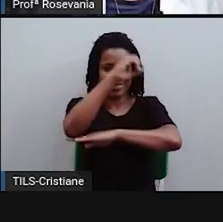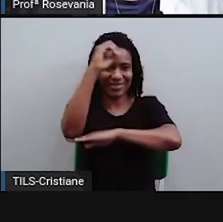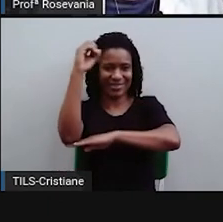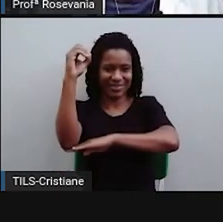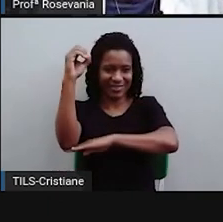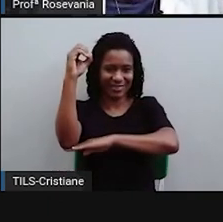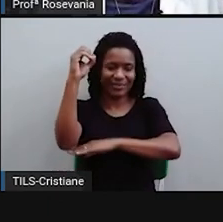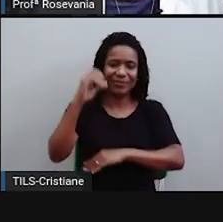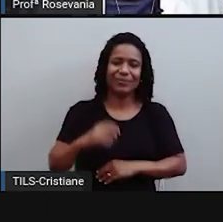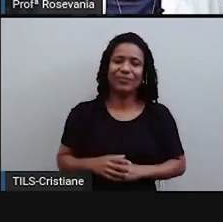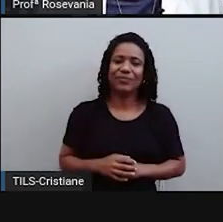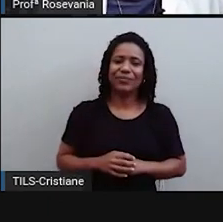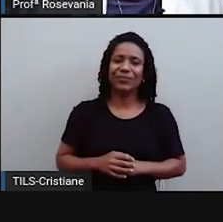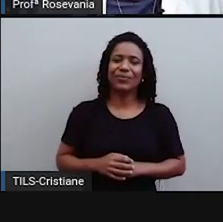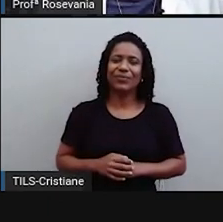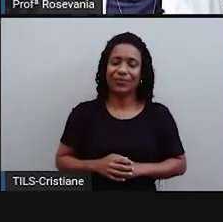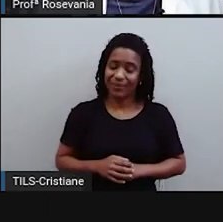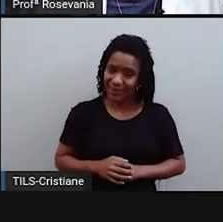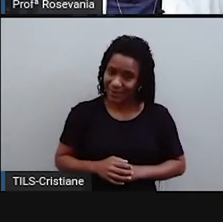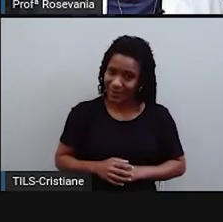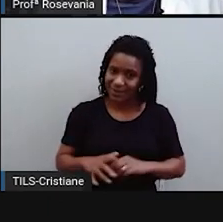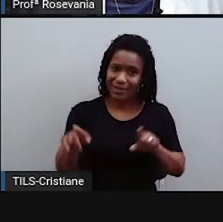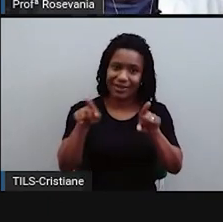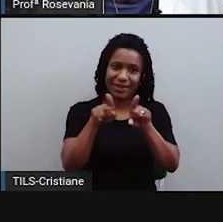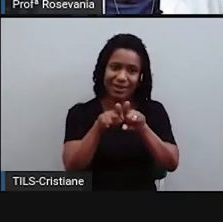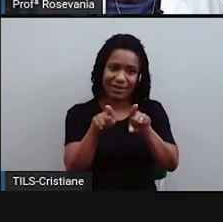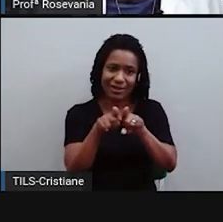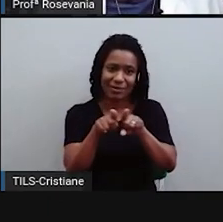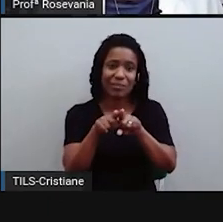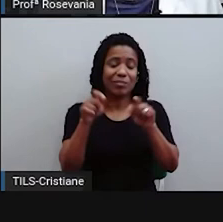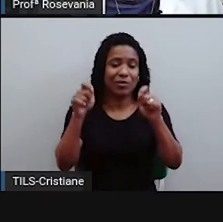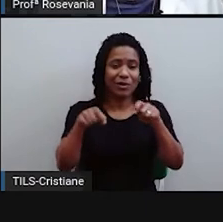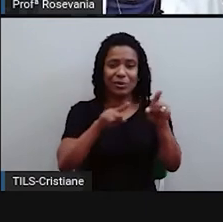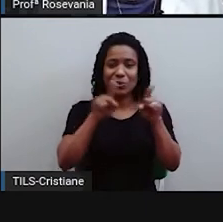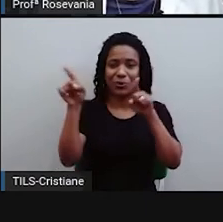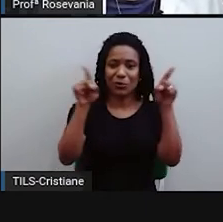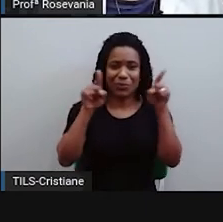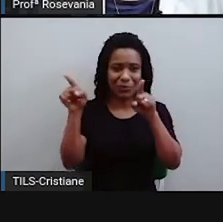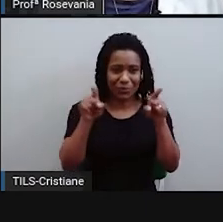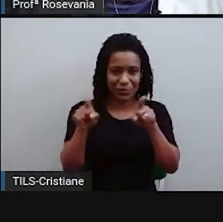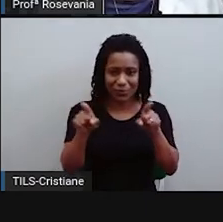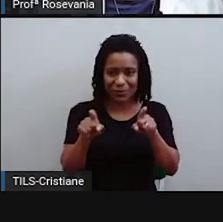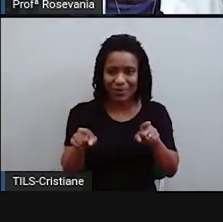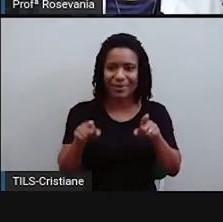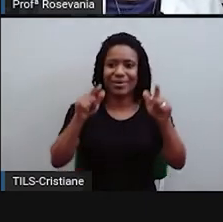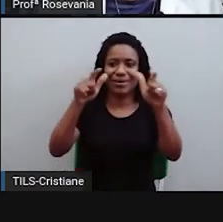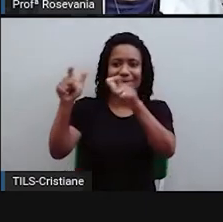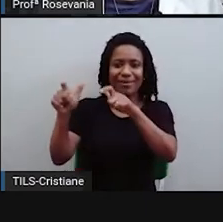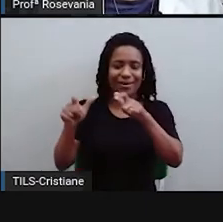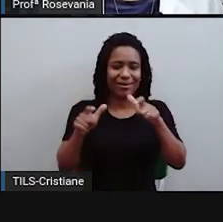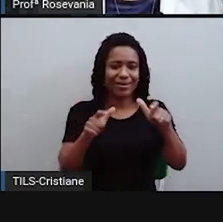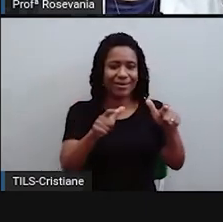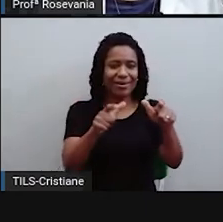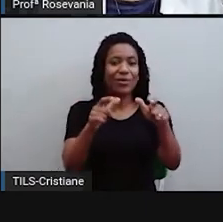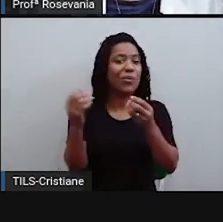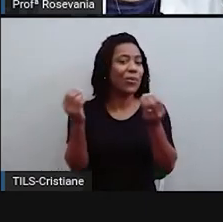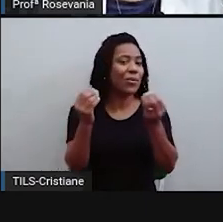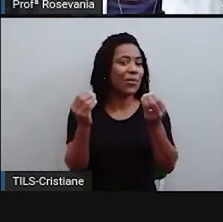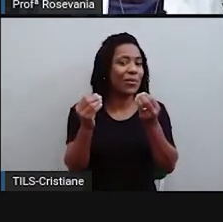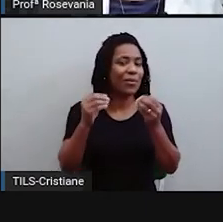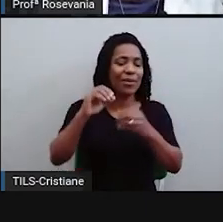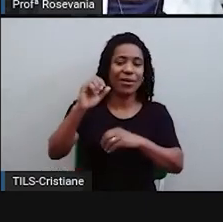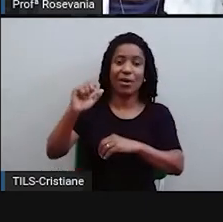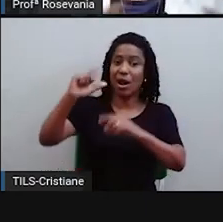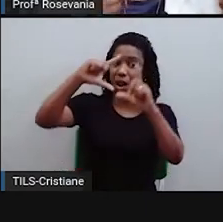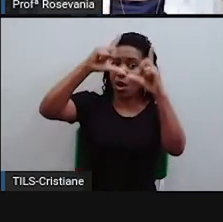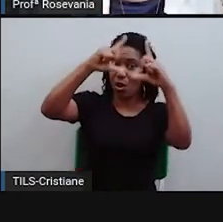né? A gente pode também se localizar levando em consideração a lua, que é um outro astro importante.